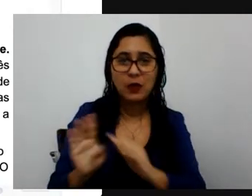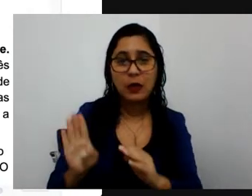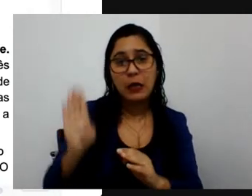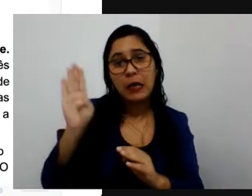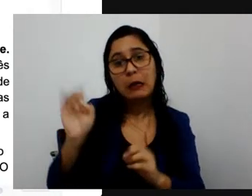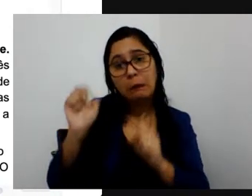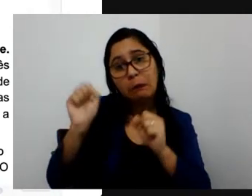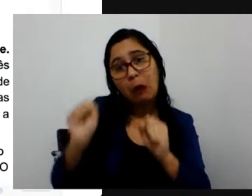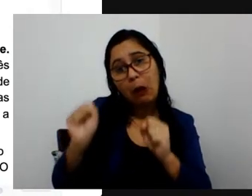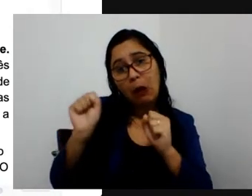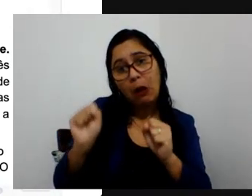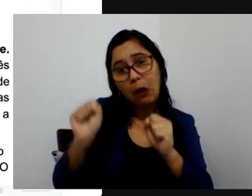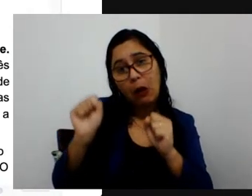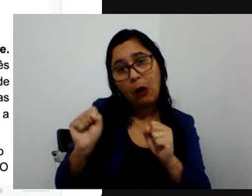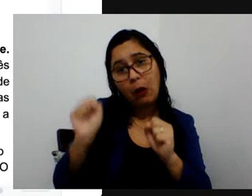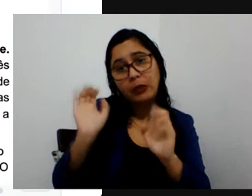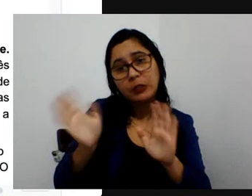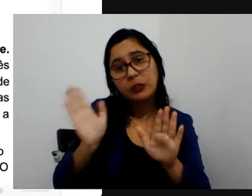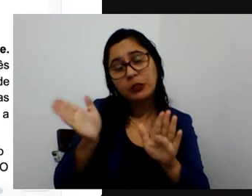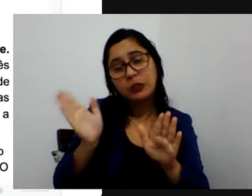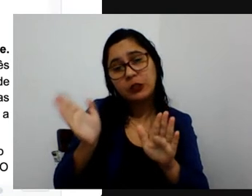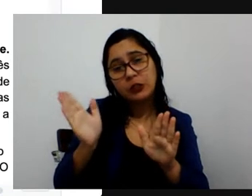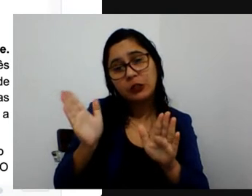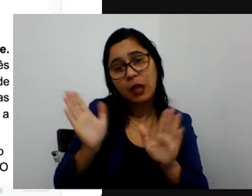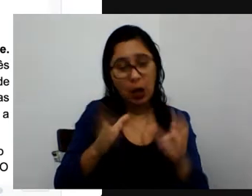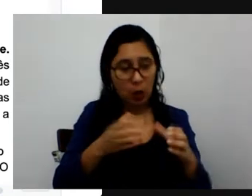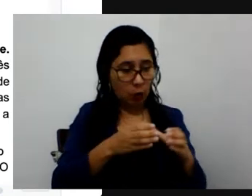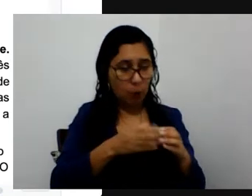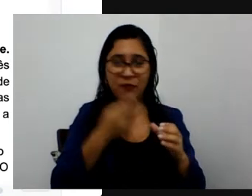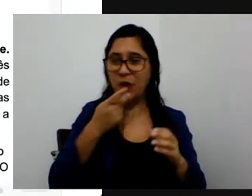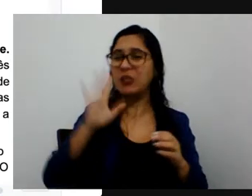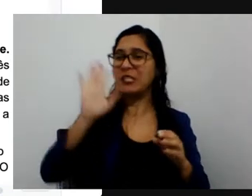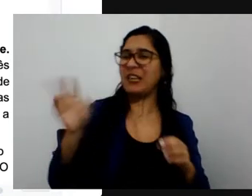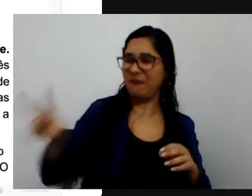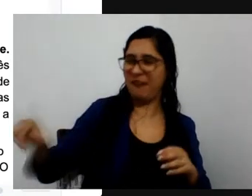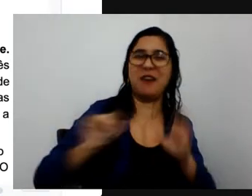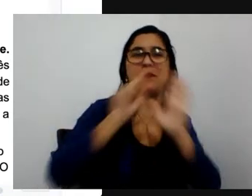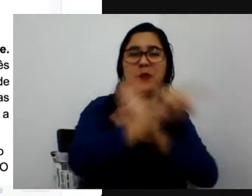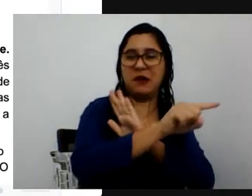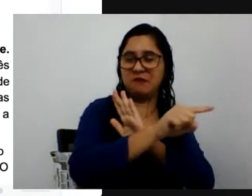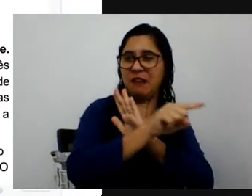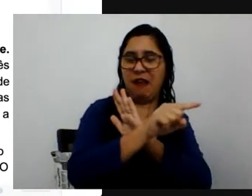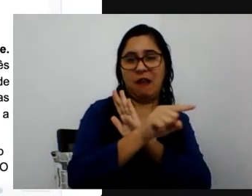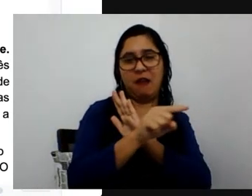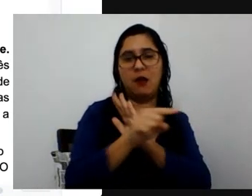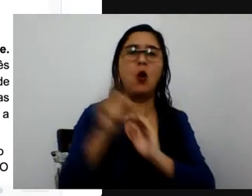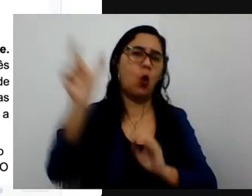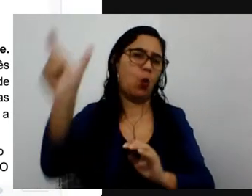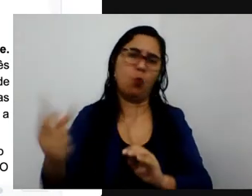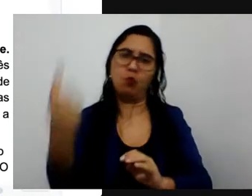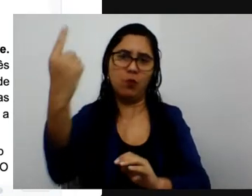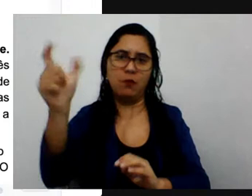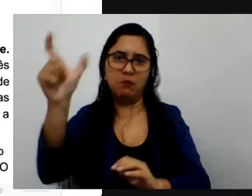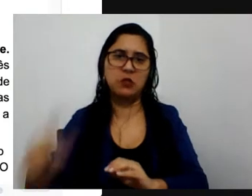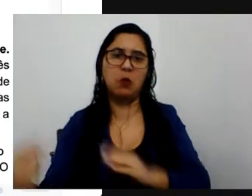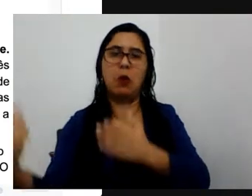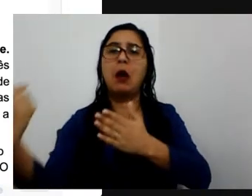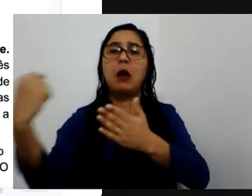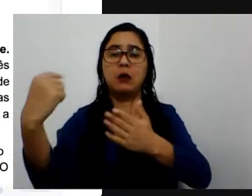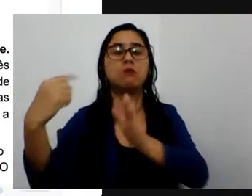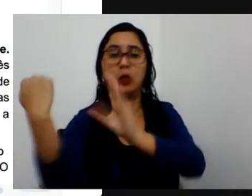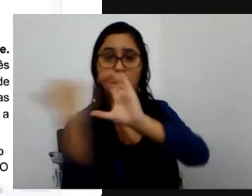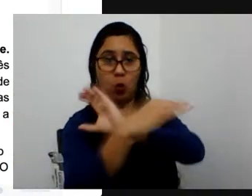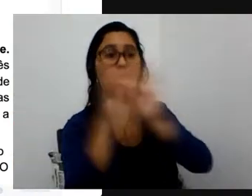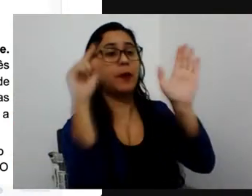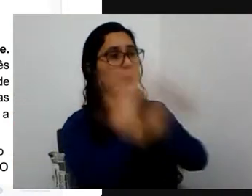ter sido já confirmada pela comissão eleitoral, né? Uma pessoa fez essa alegação de que a